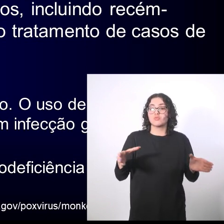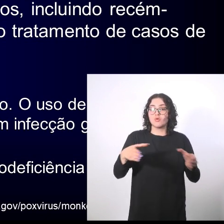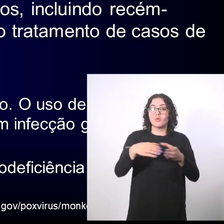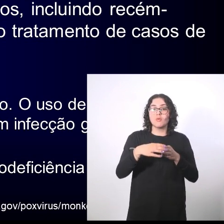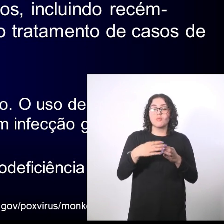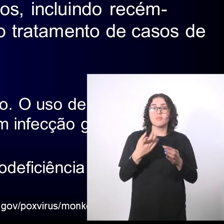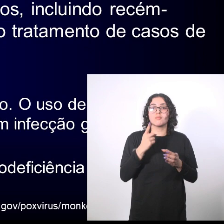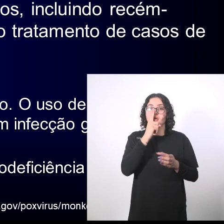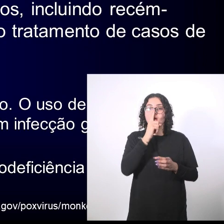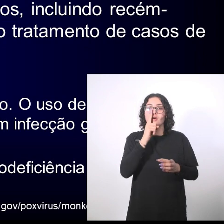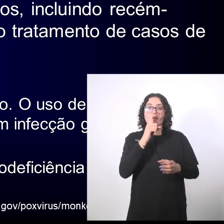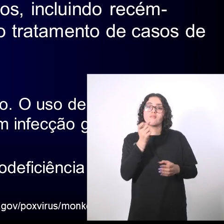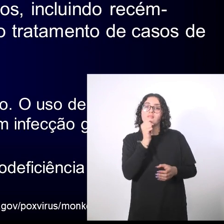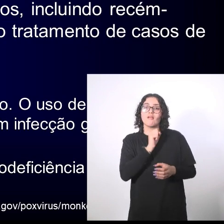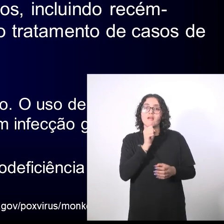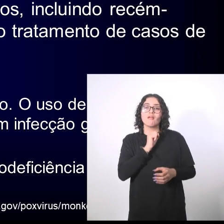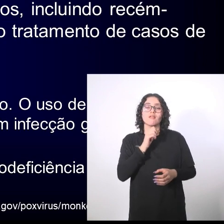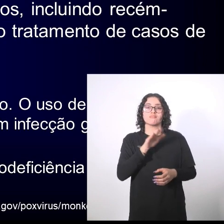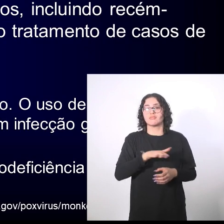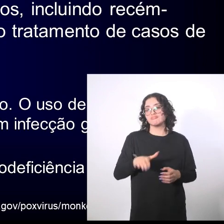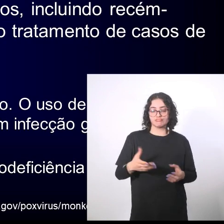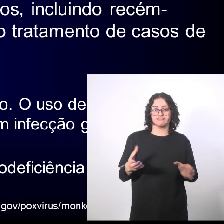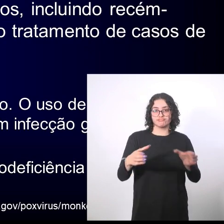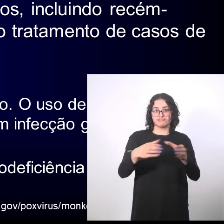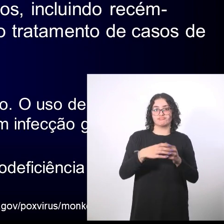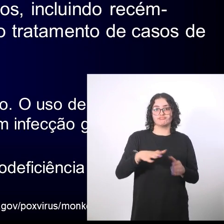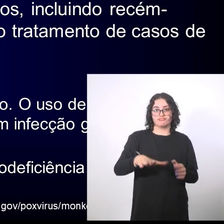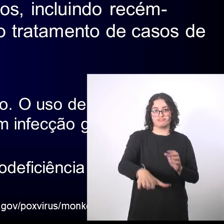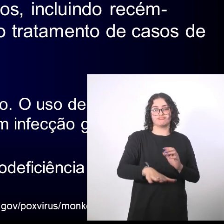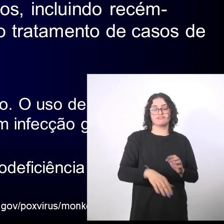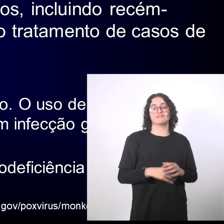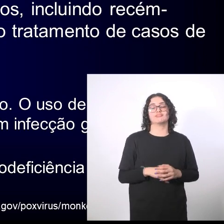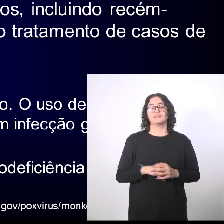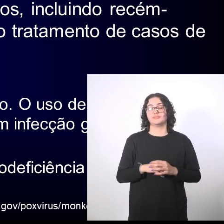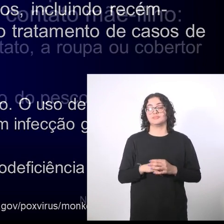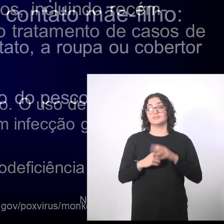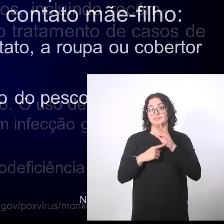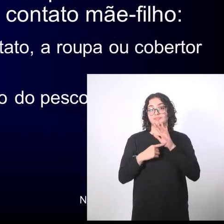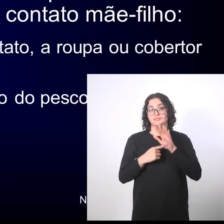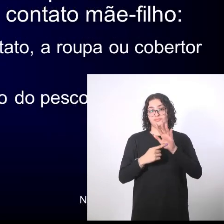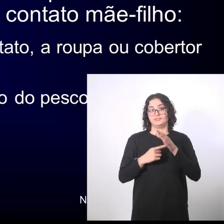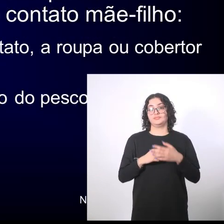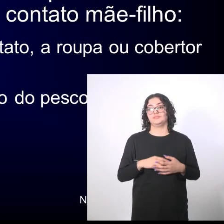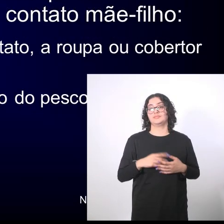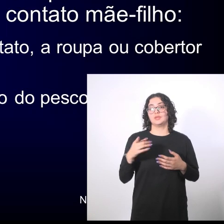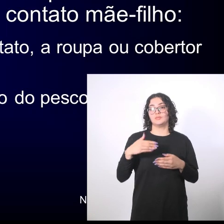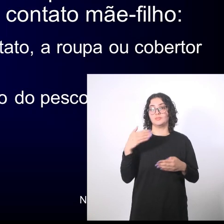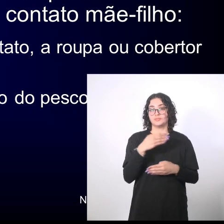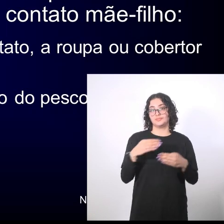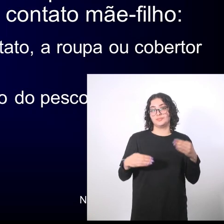também uma eventual alternativa no imunossuprimido exposto ao vírus. Próximo.